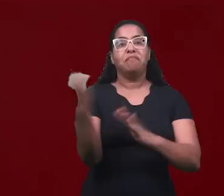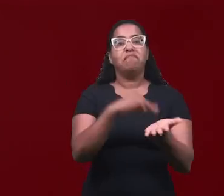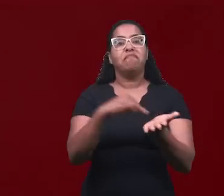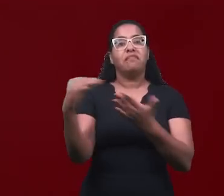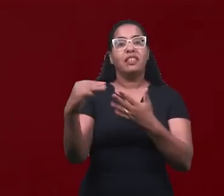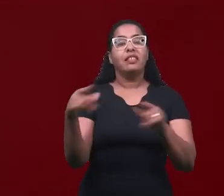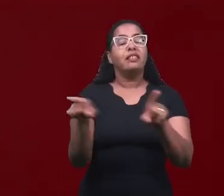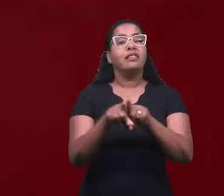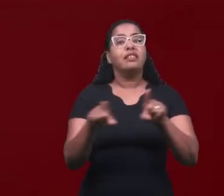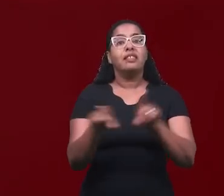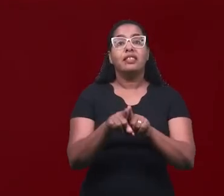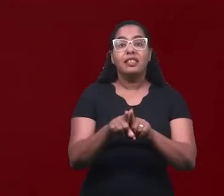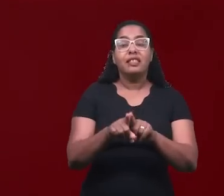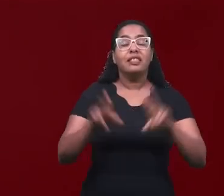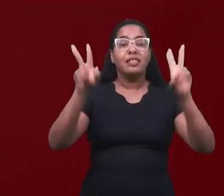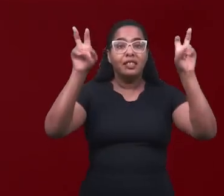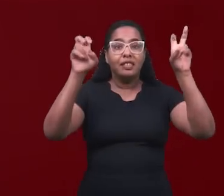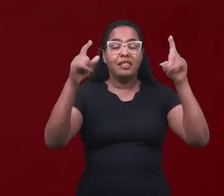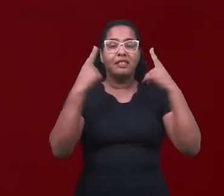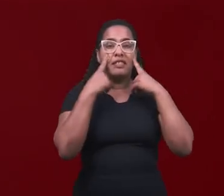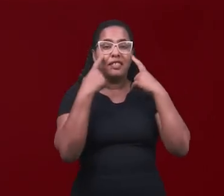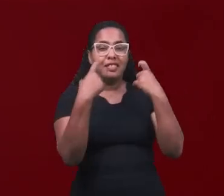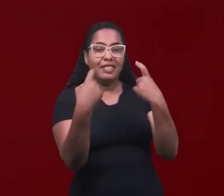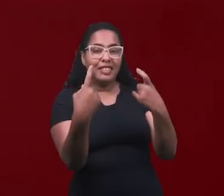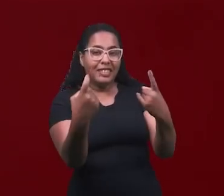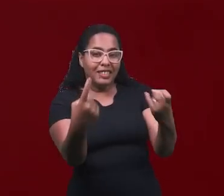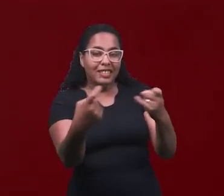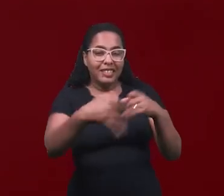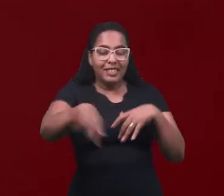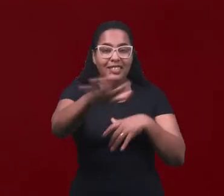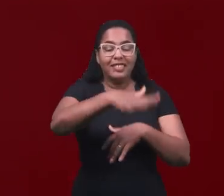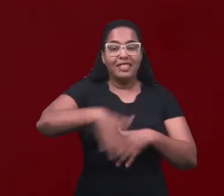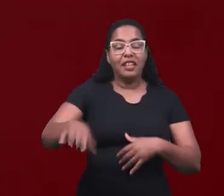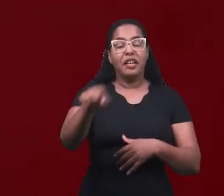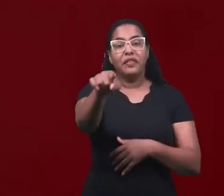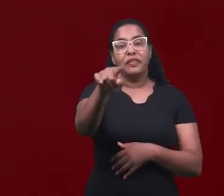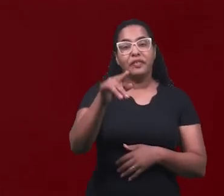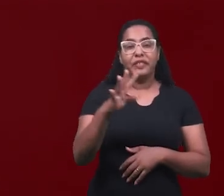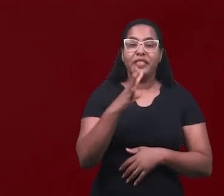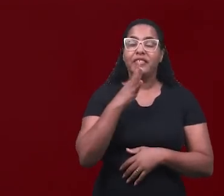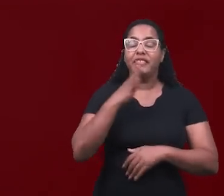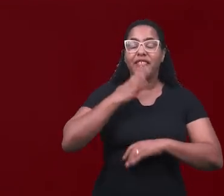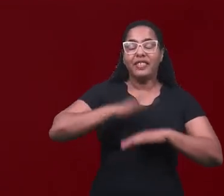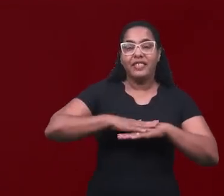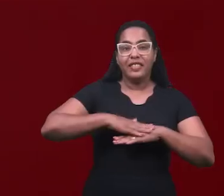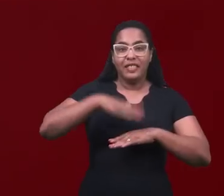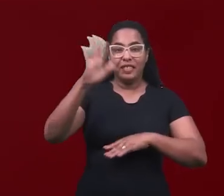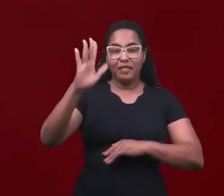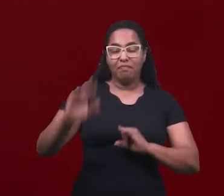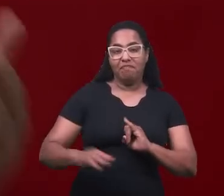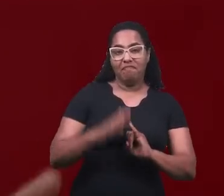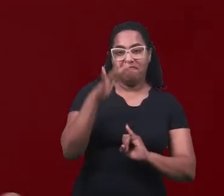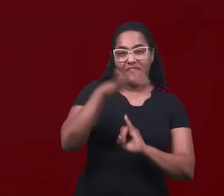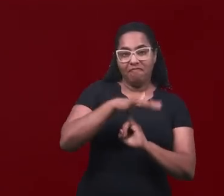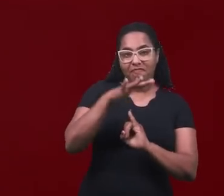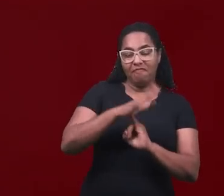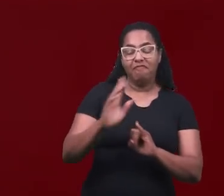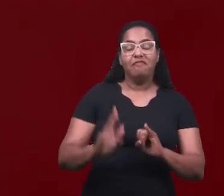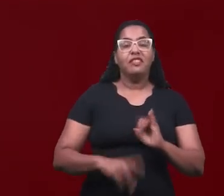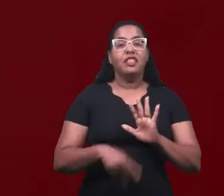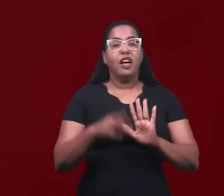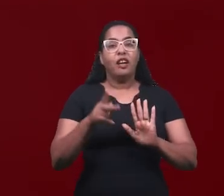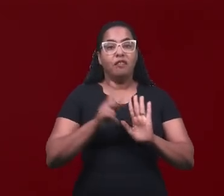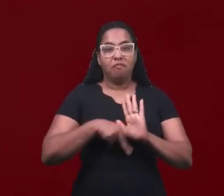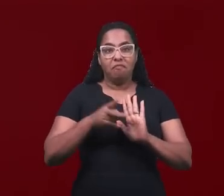são temas de interesse geral para que você conheça mais sobre a nossa instituição, mais sobre os